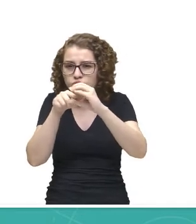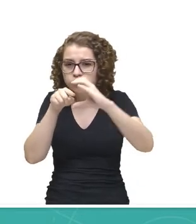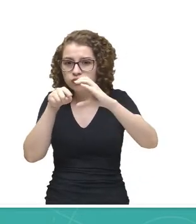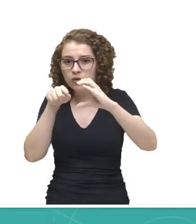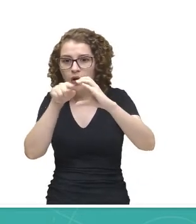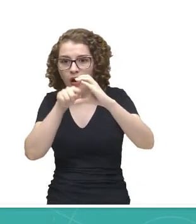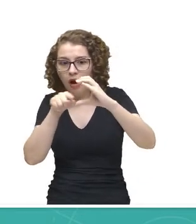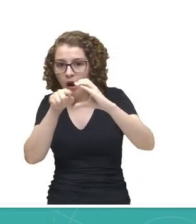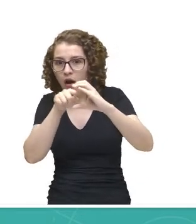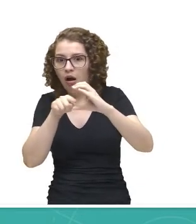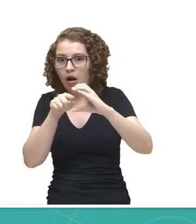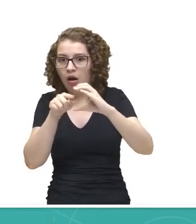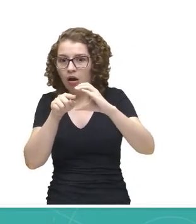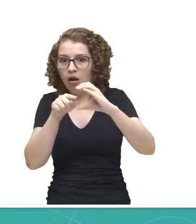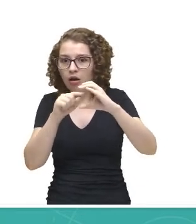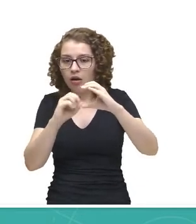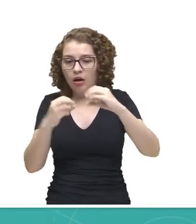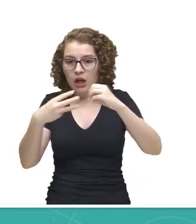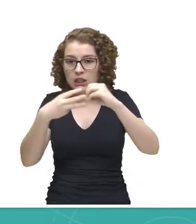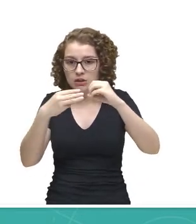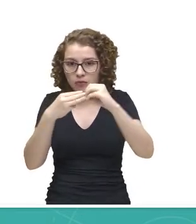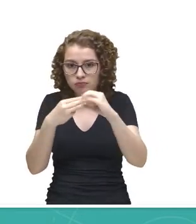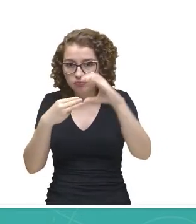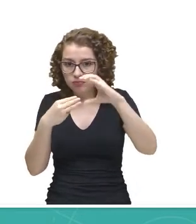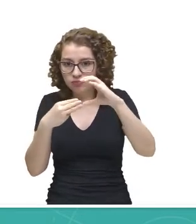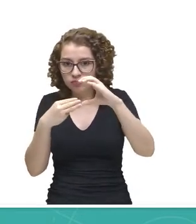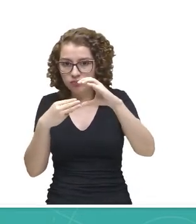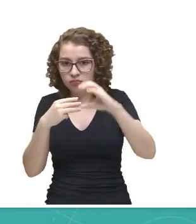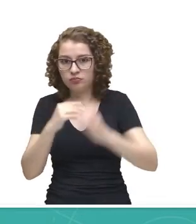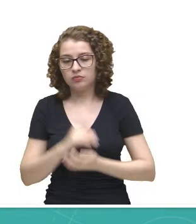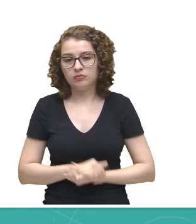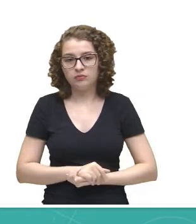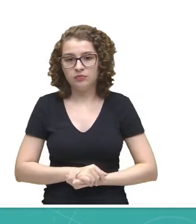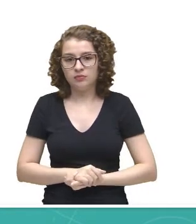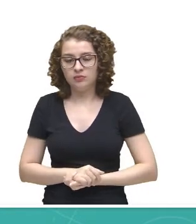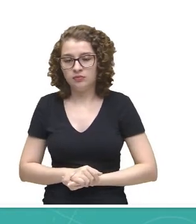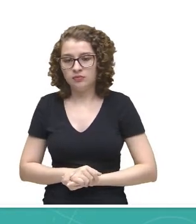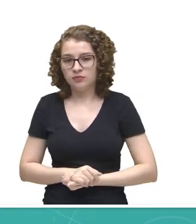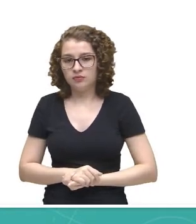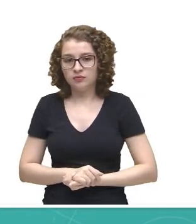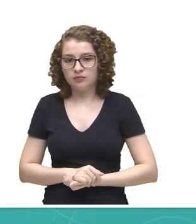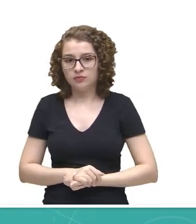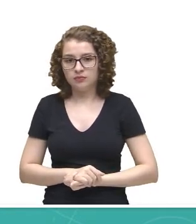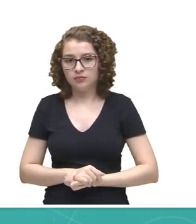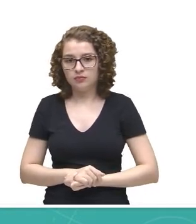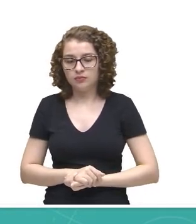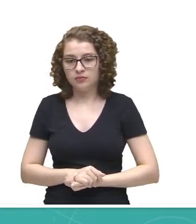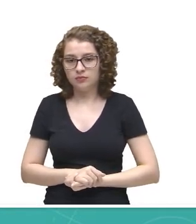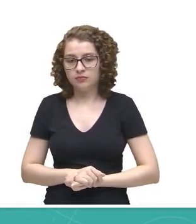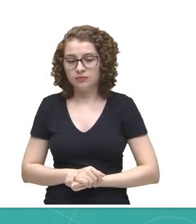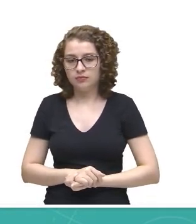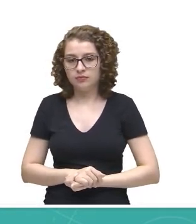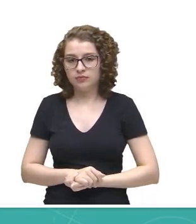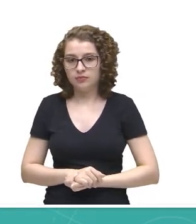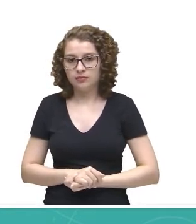do ideal para o nosso organismo, essa célula ela fica mais inchadinha, como a gente observa nessa imagem. E aí quando a gente vai